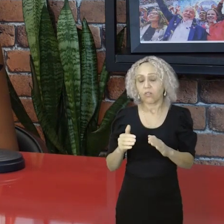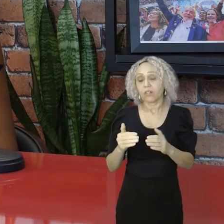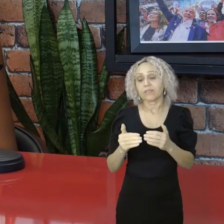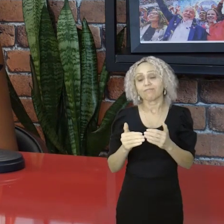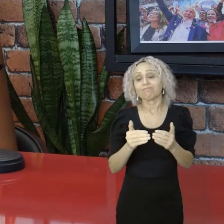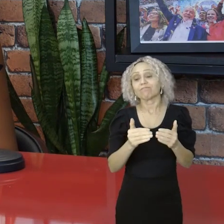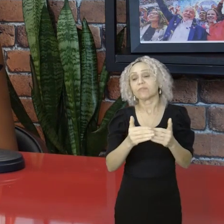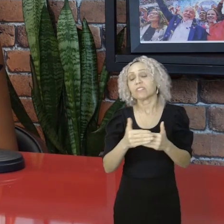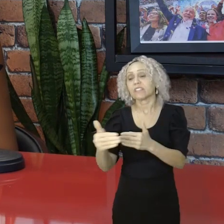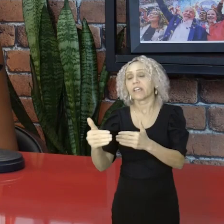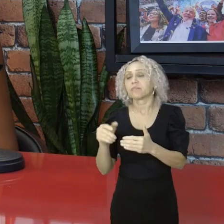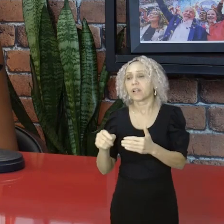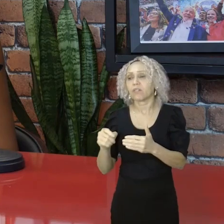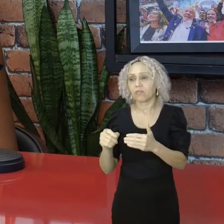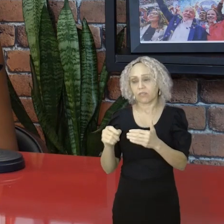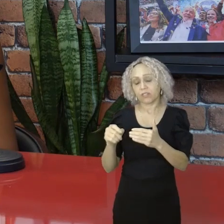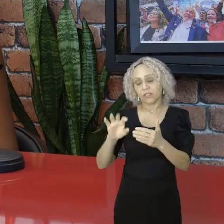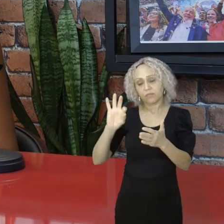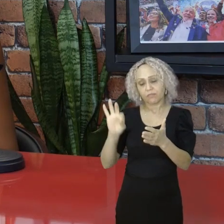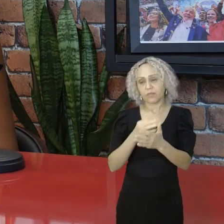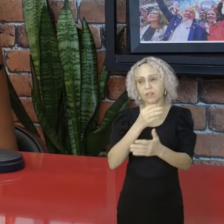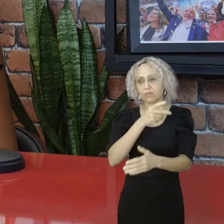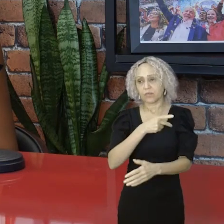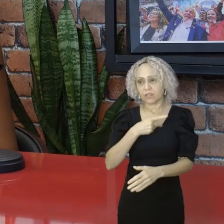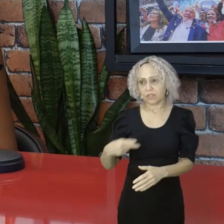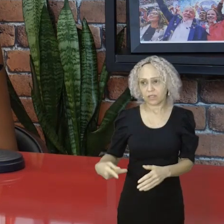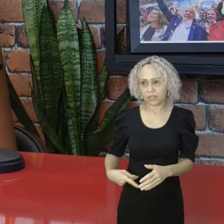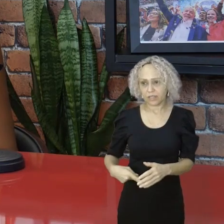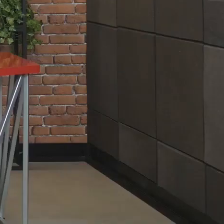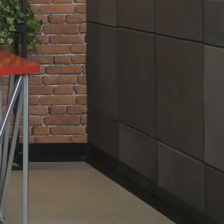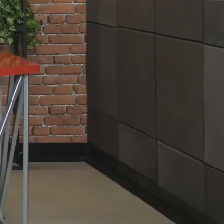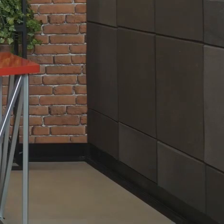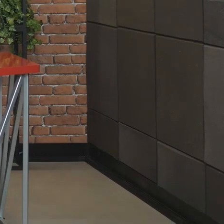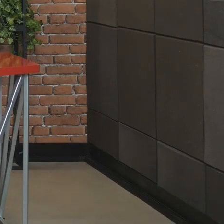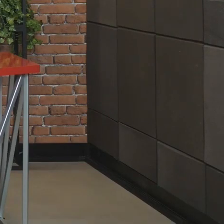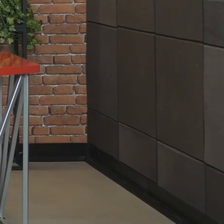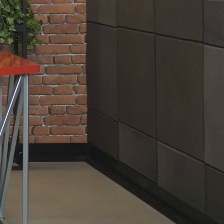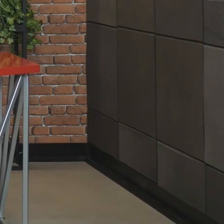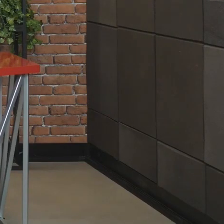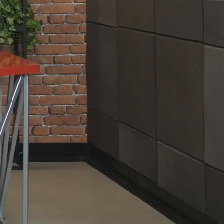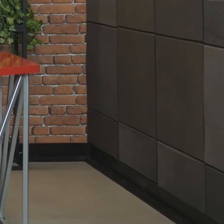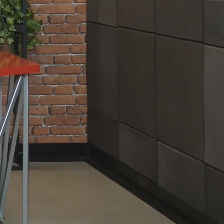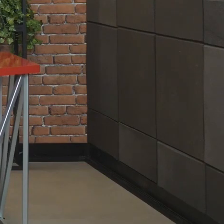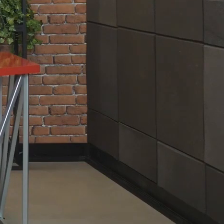indígenas. Agora a matéria segue para sanção ou veto presidencial.